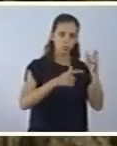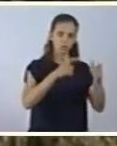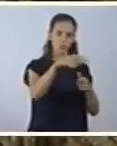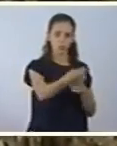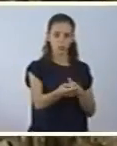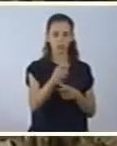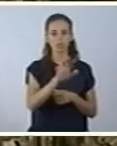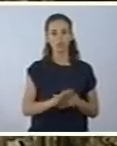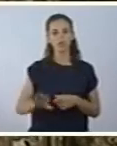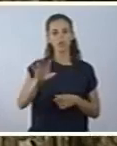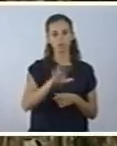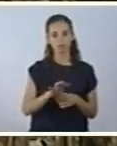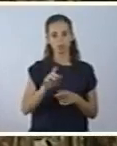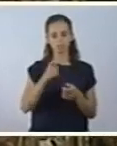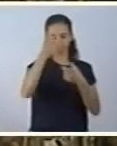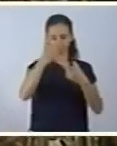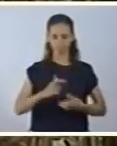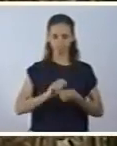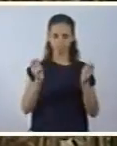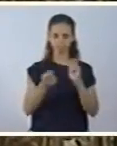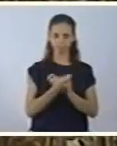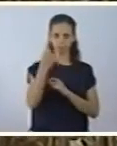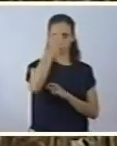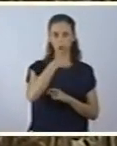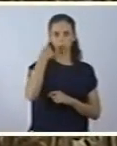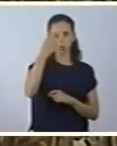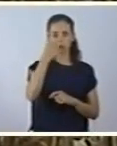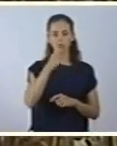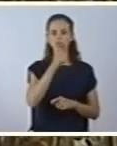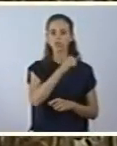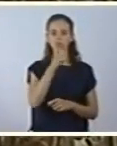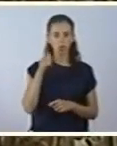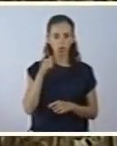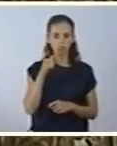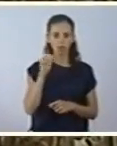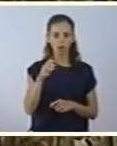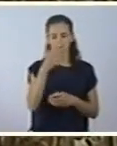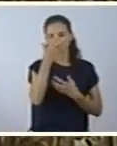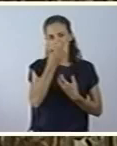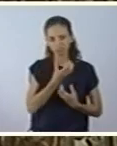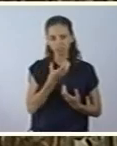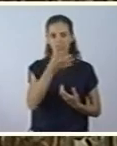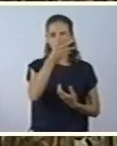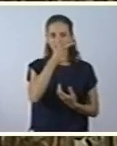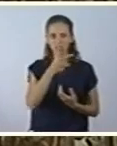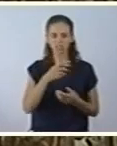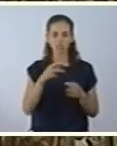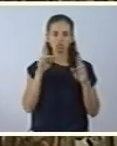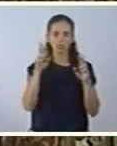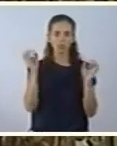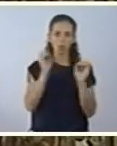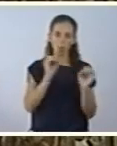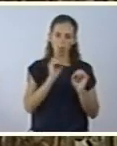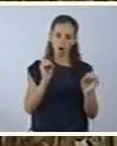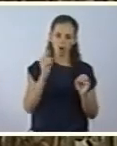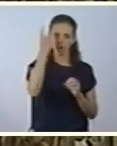desta forma, transfigurar o rosto daqueles que sofrem, que estão abatidos, tristes e sem esperança,